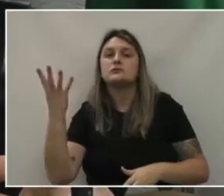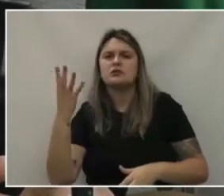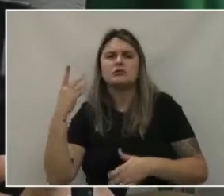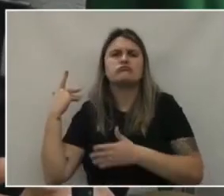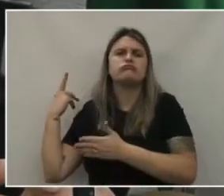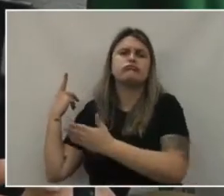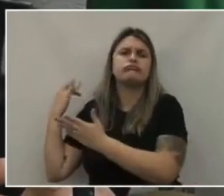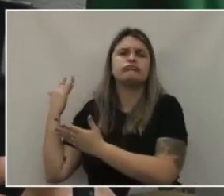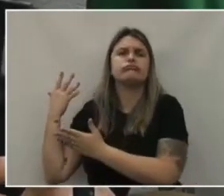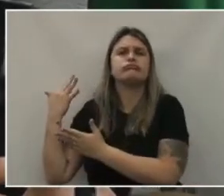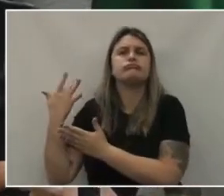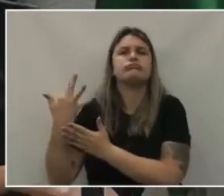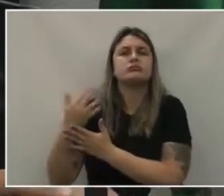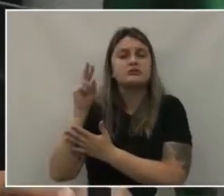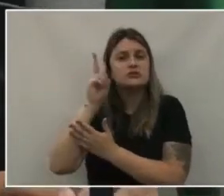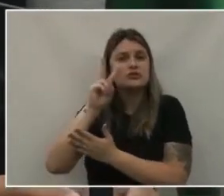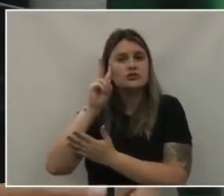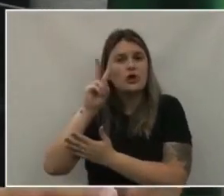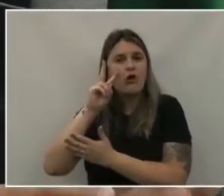toda essa